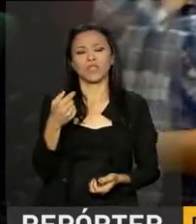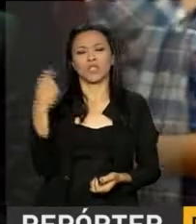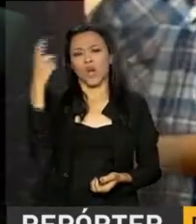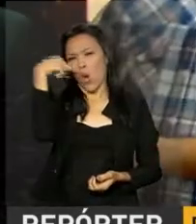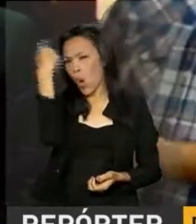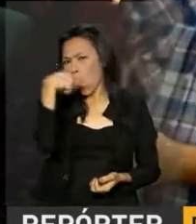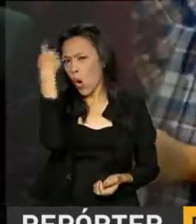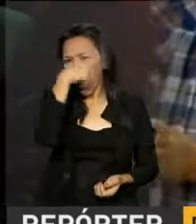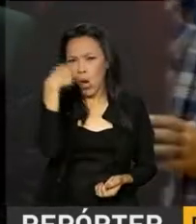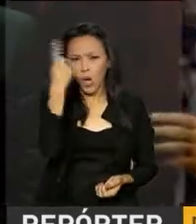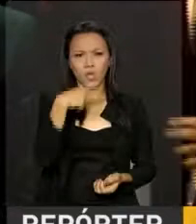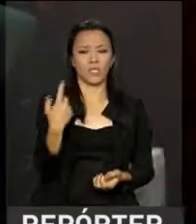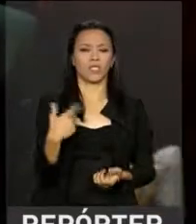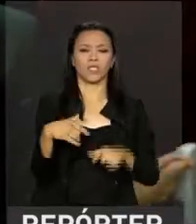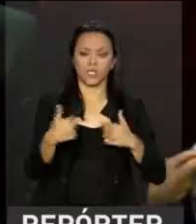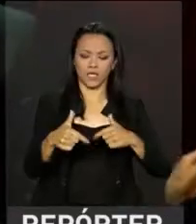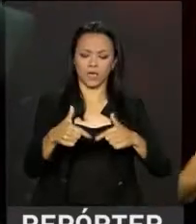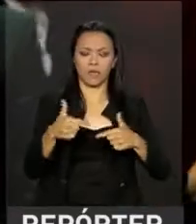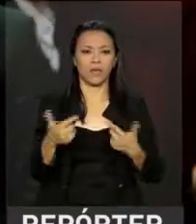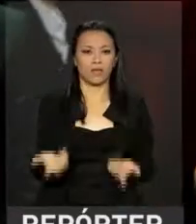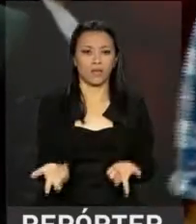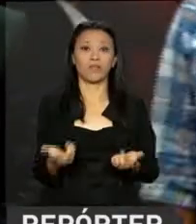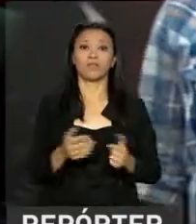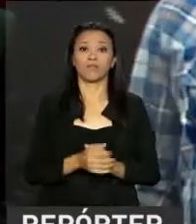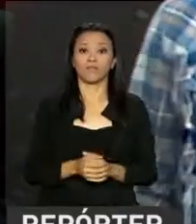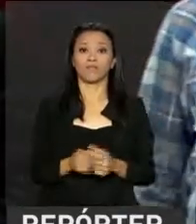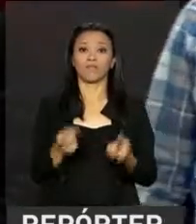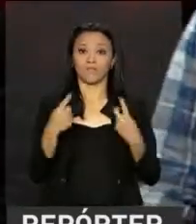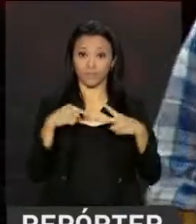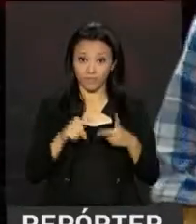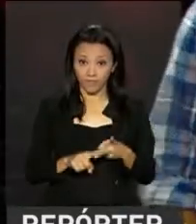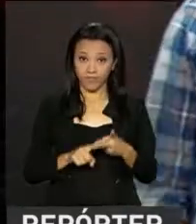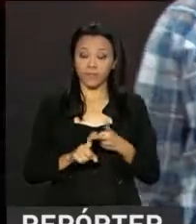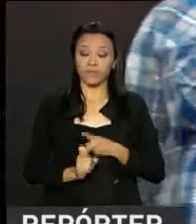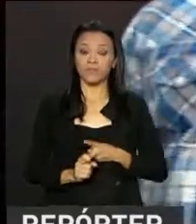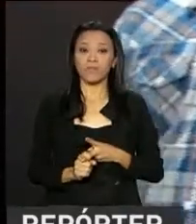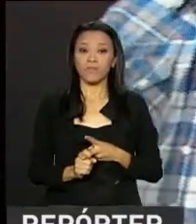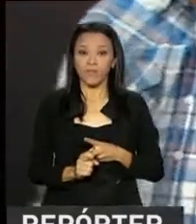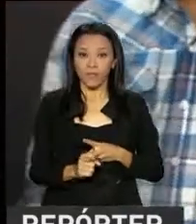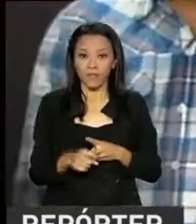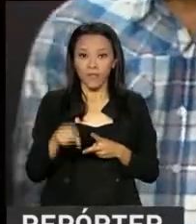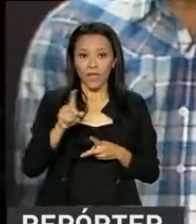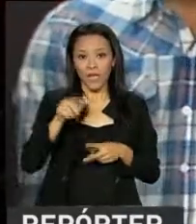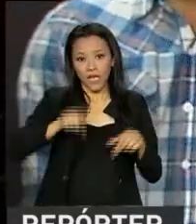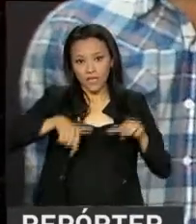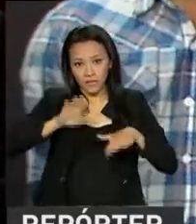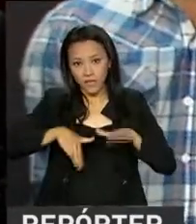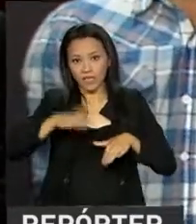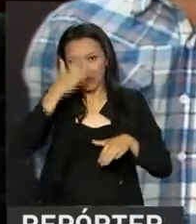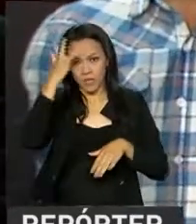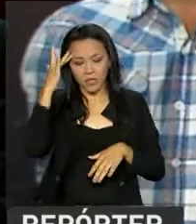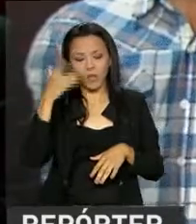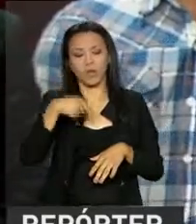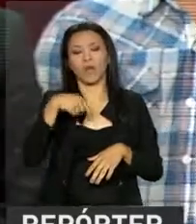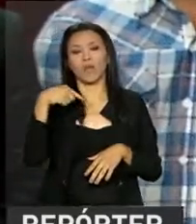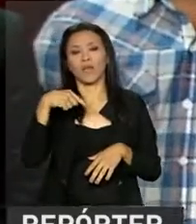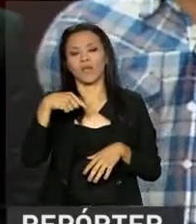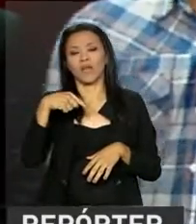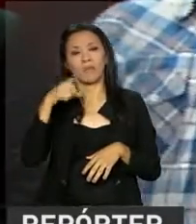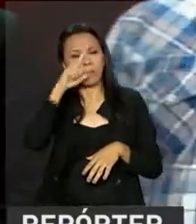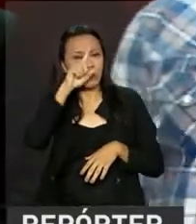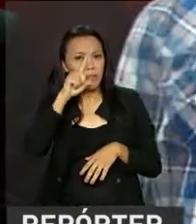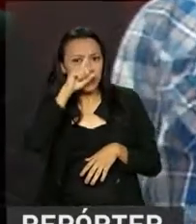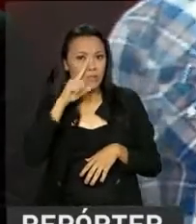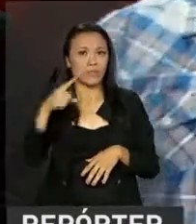exaustiva de trabalho rio as situações em que o trabalhador era colocado em risco